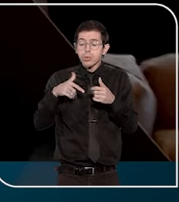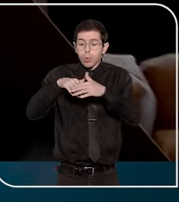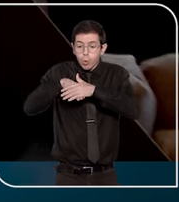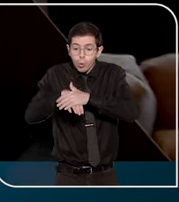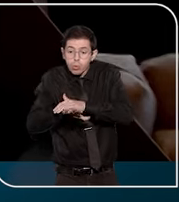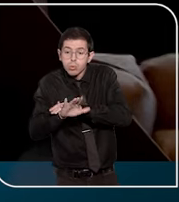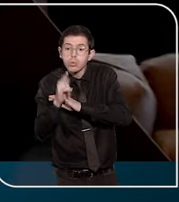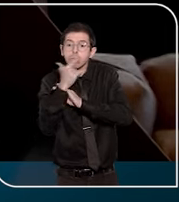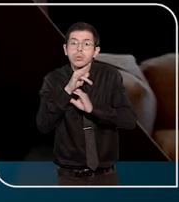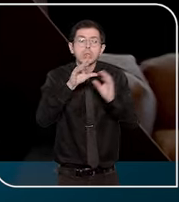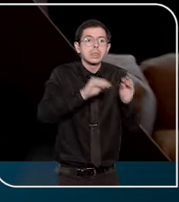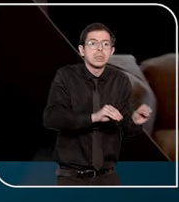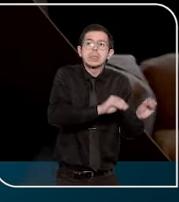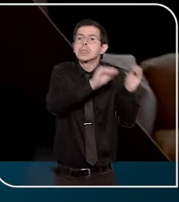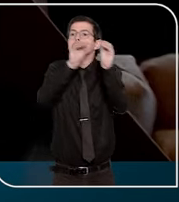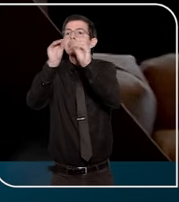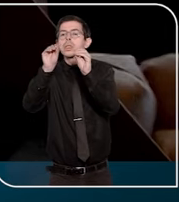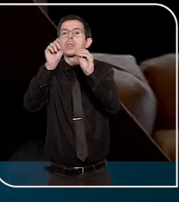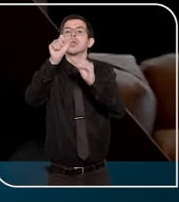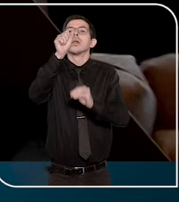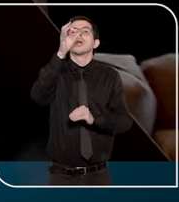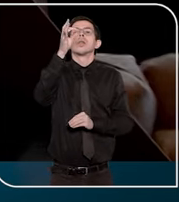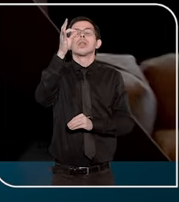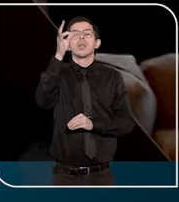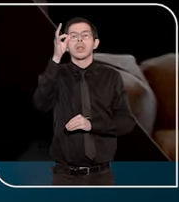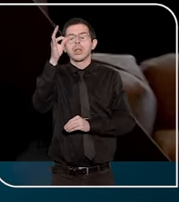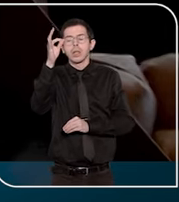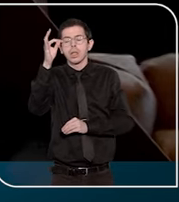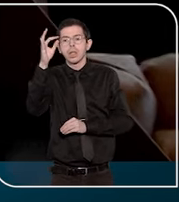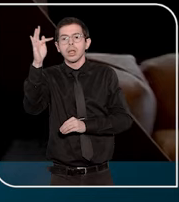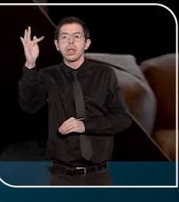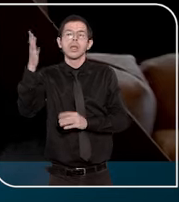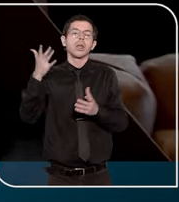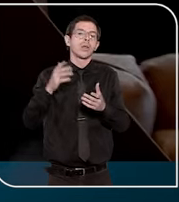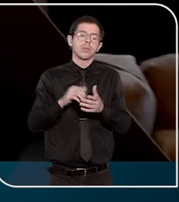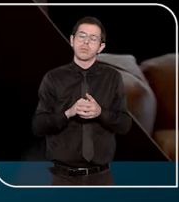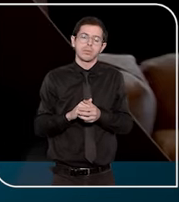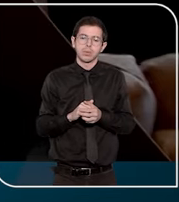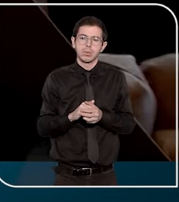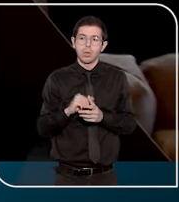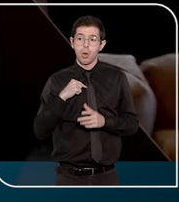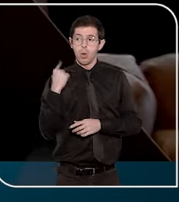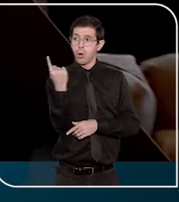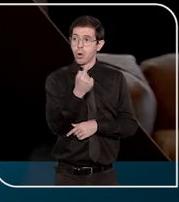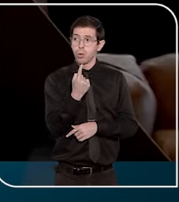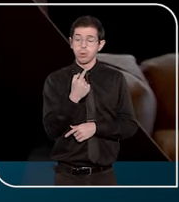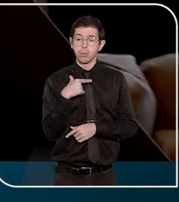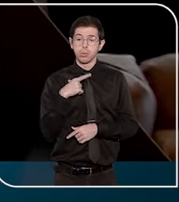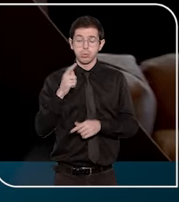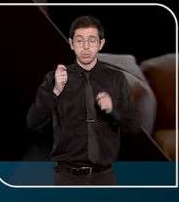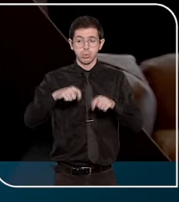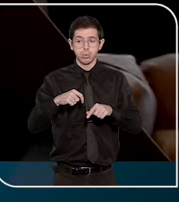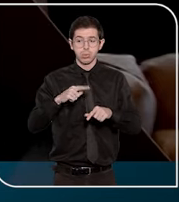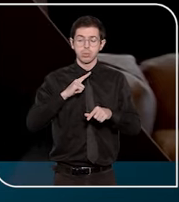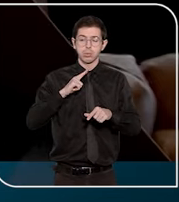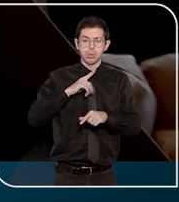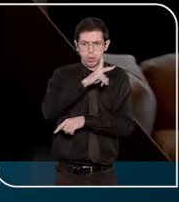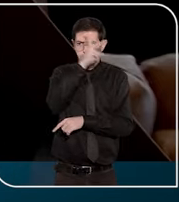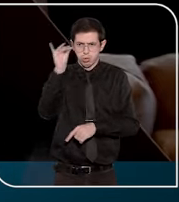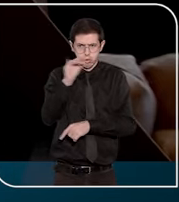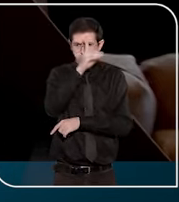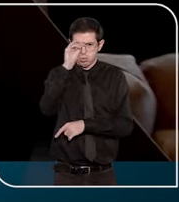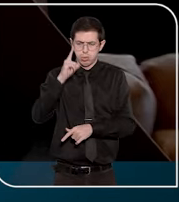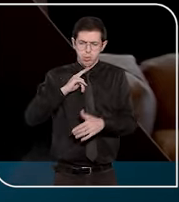instâncias excepcionais, né? Todos nós estamos sujeitos a, não sendo algo tão do dia a dia do nosso